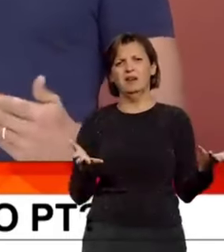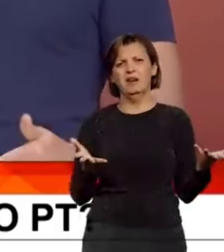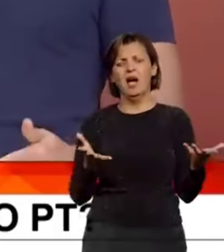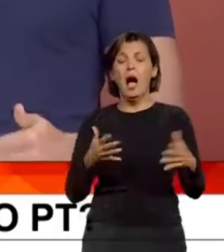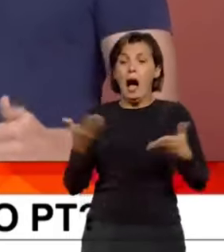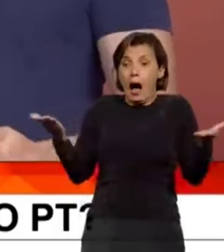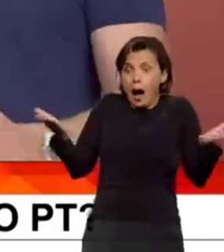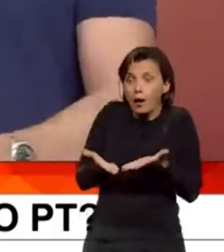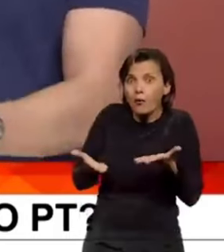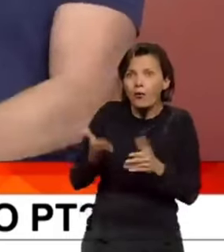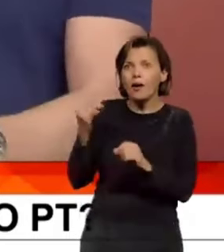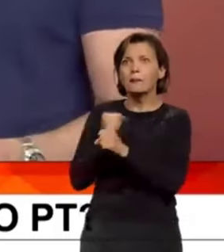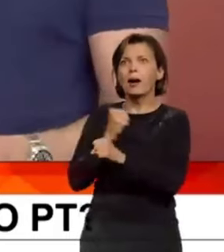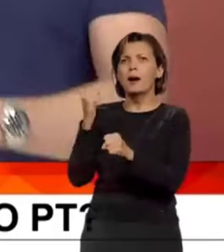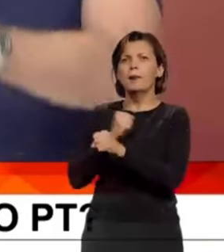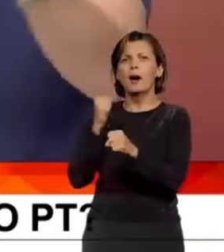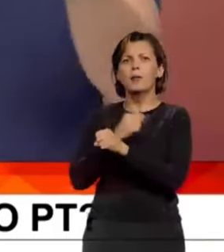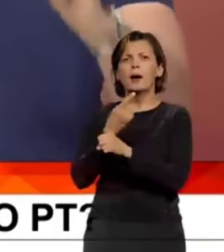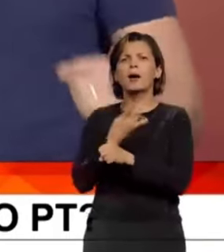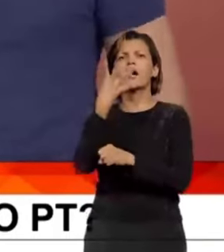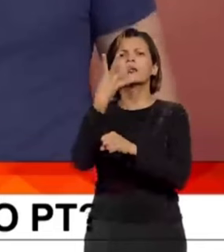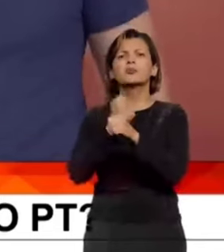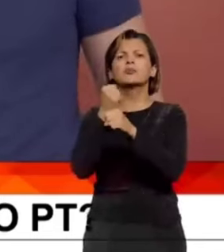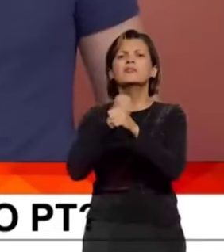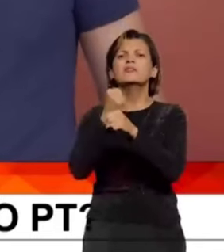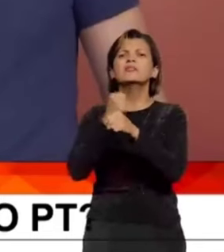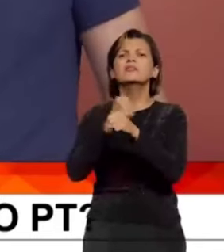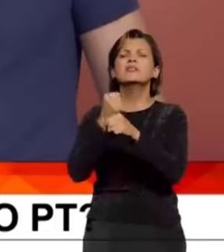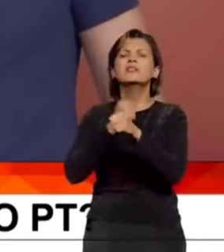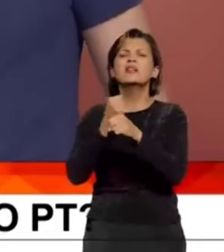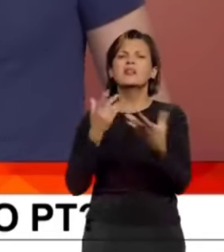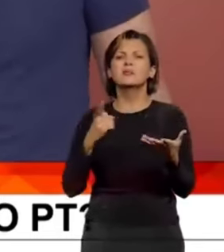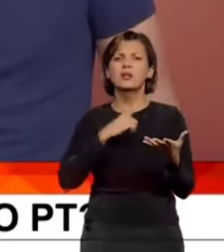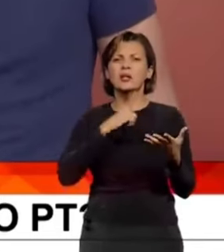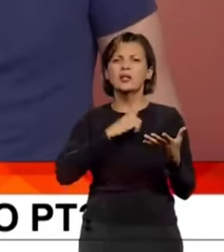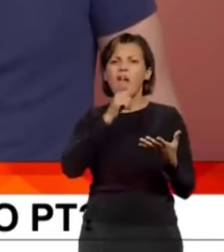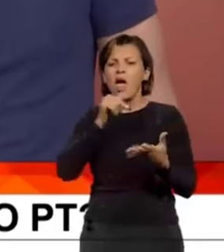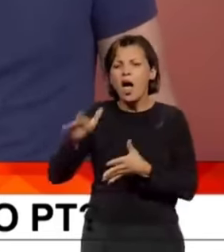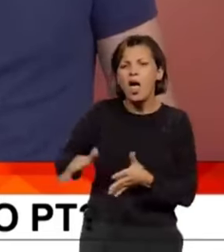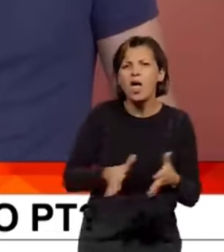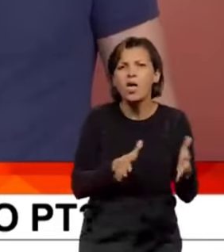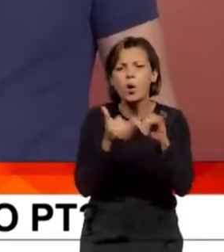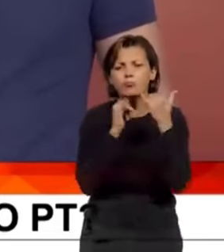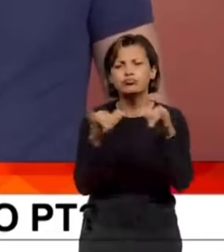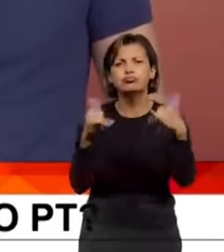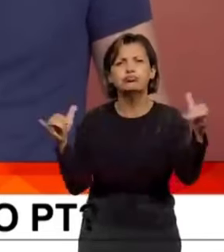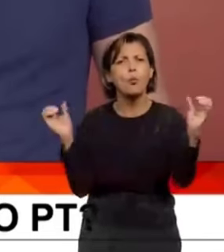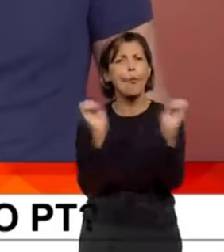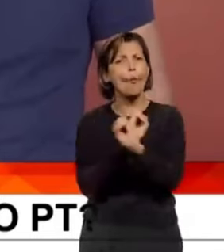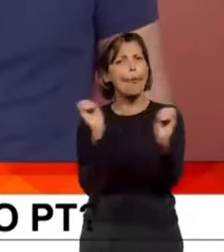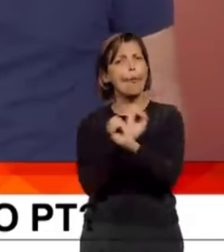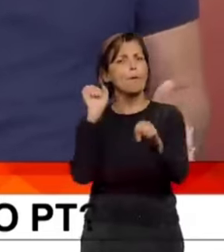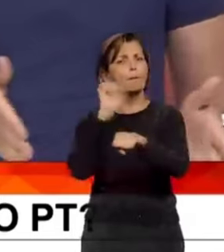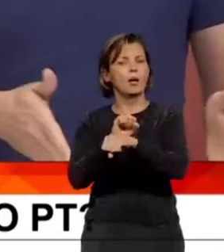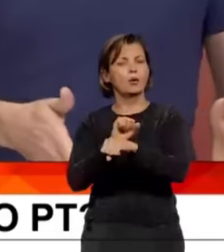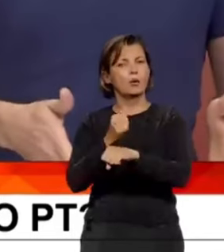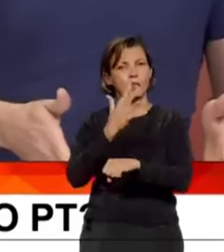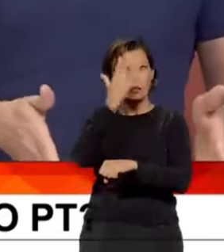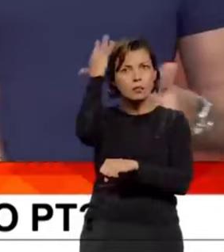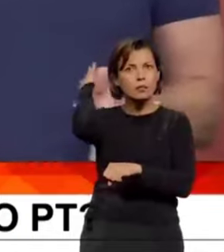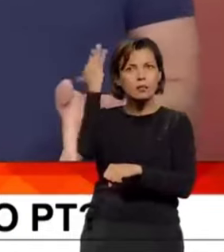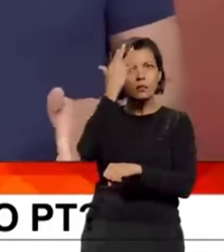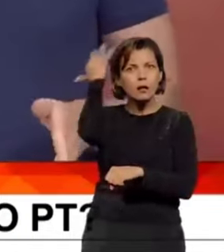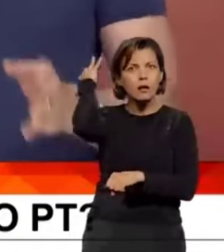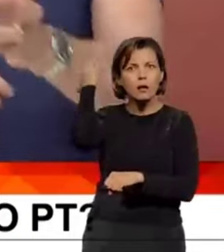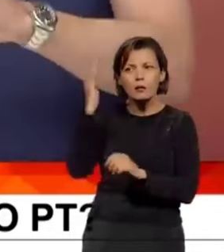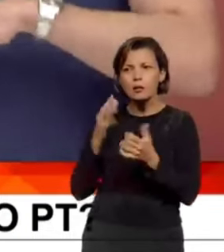gerúndio Estamos fazendo por quê que levou 14 anos para fazer a transposição do Rio São Francisco e não terminou o temer